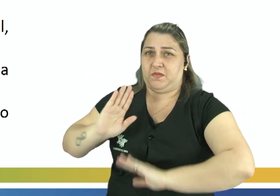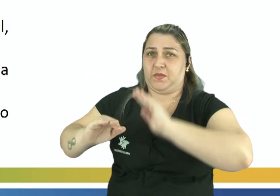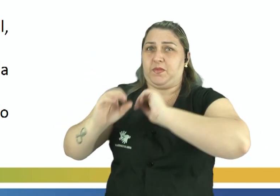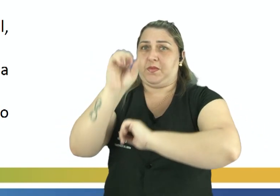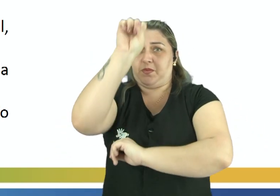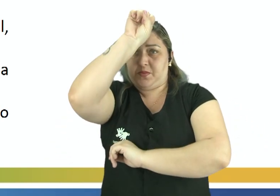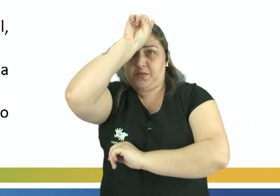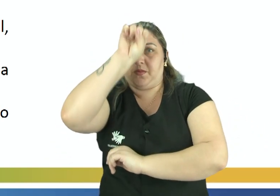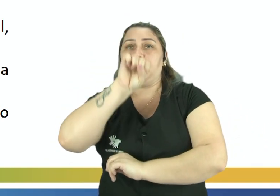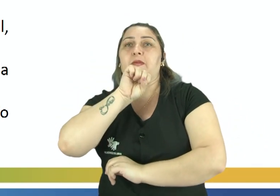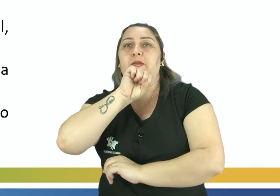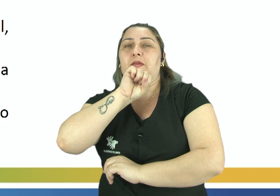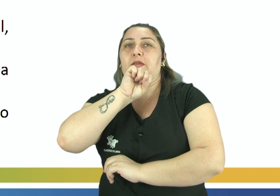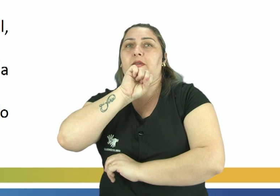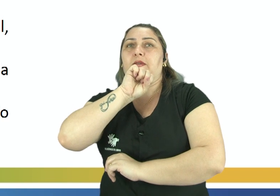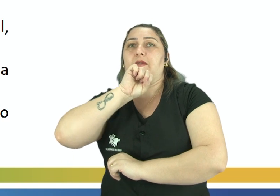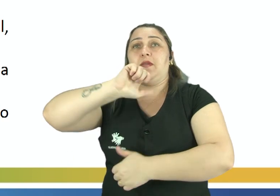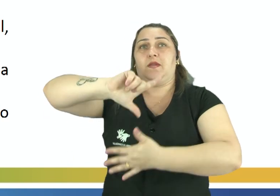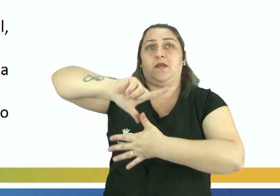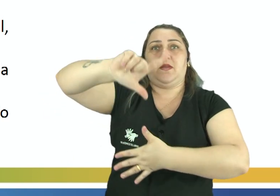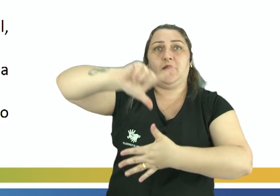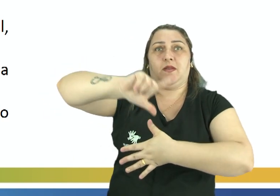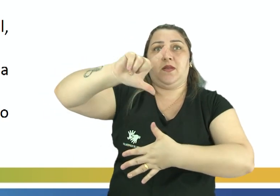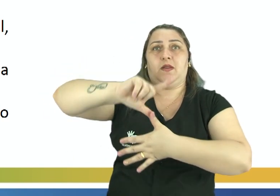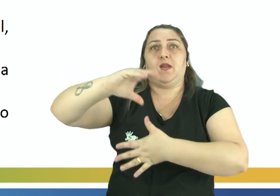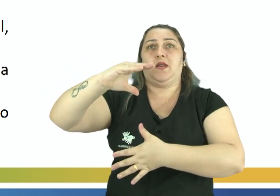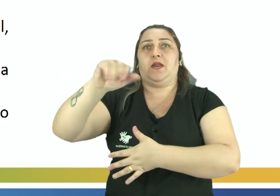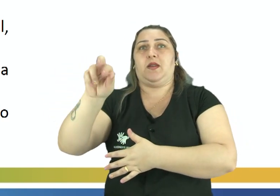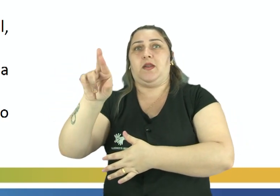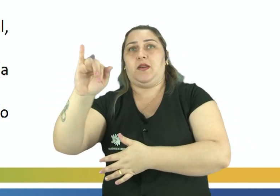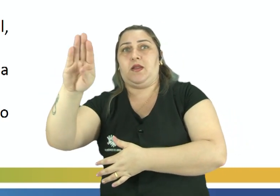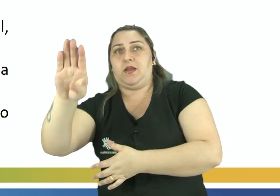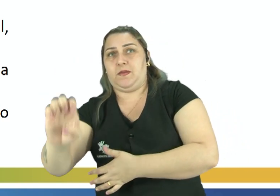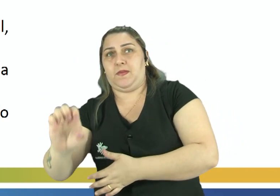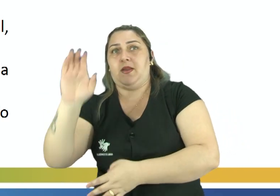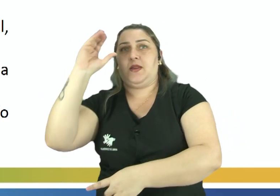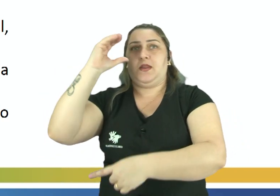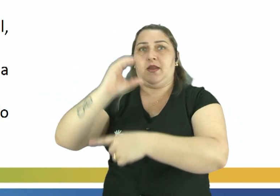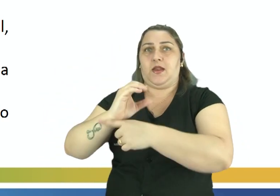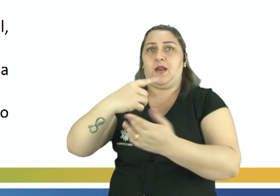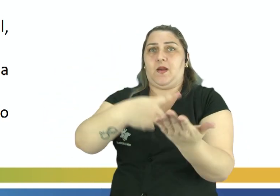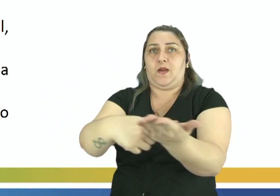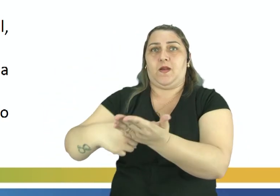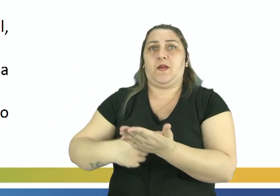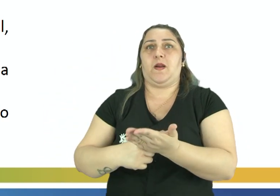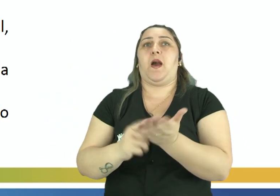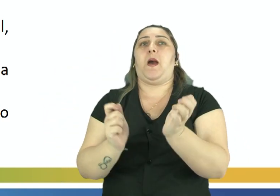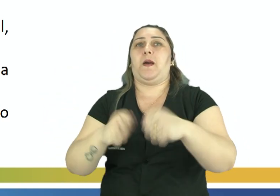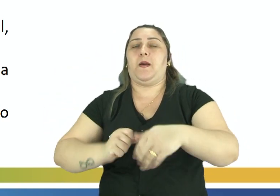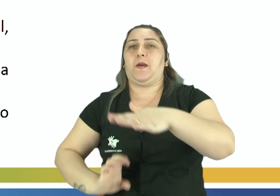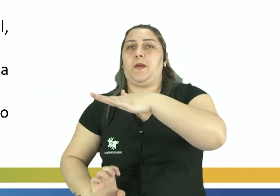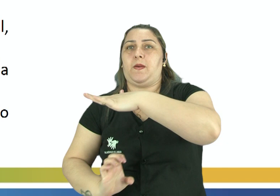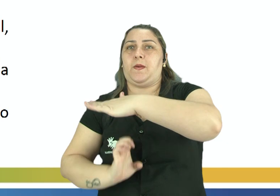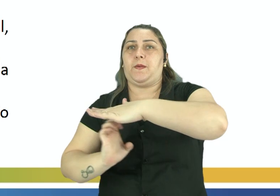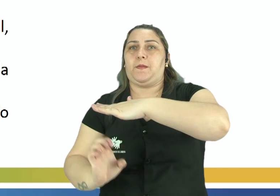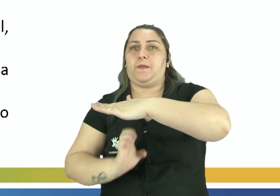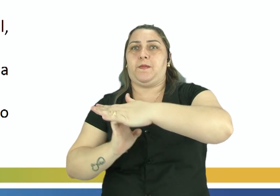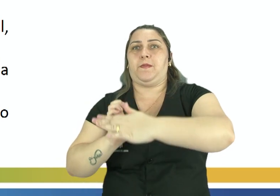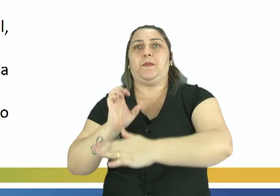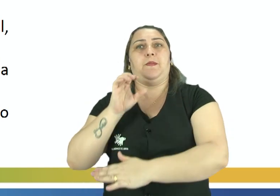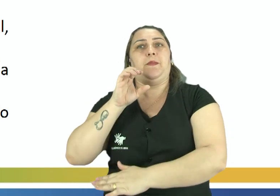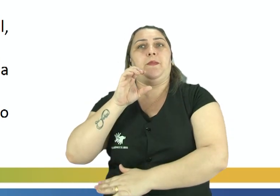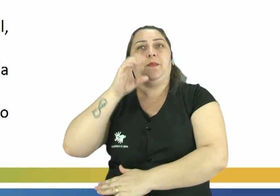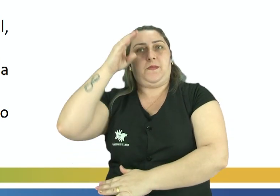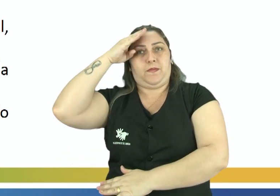do socialismo da América Latina e Caribe. Letra C. Acordo favorável ao